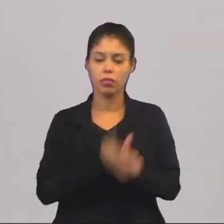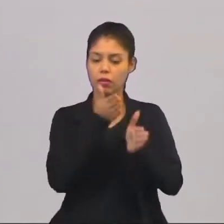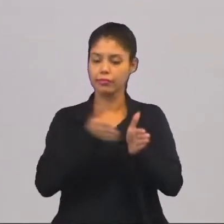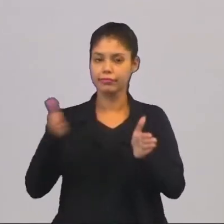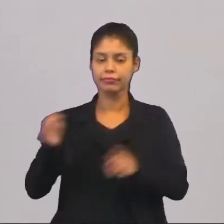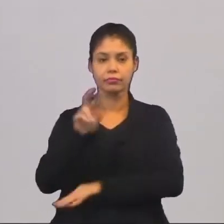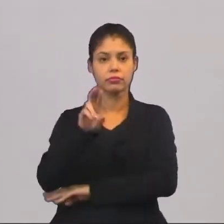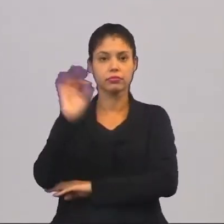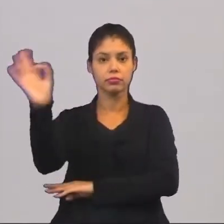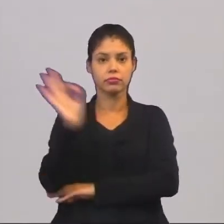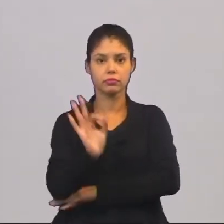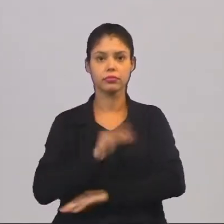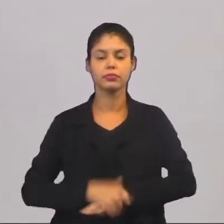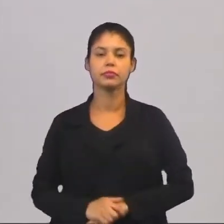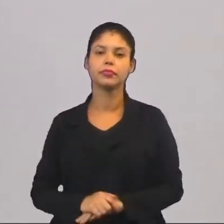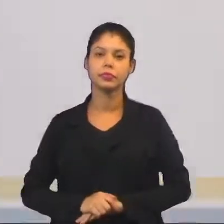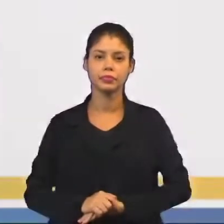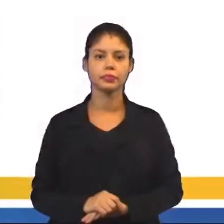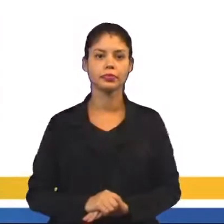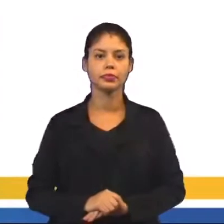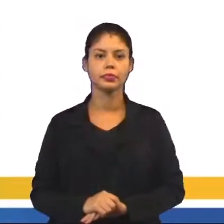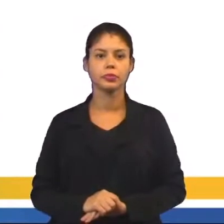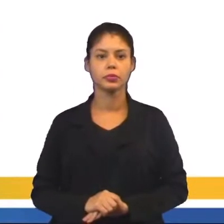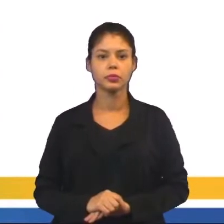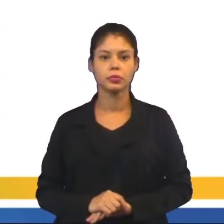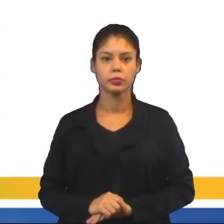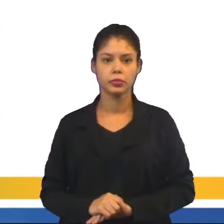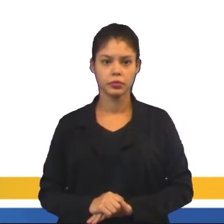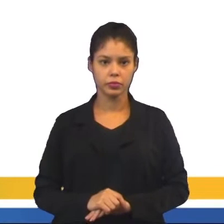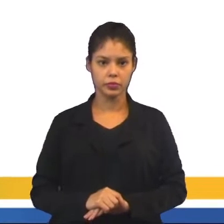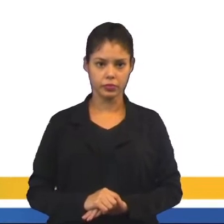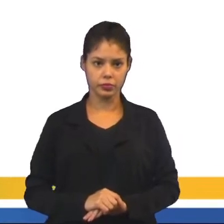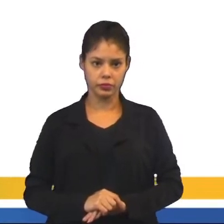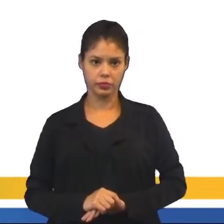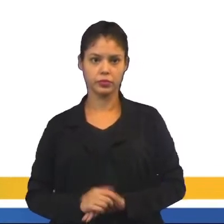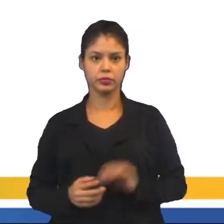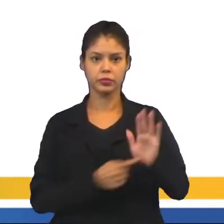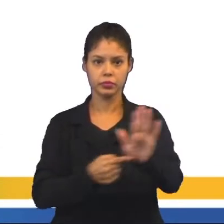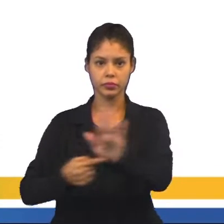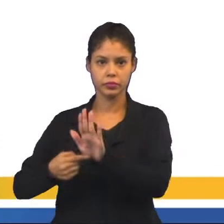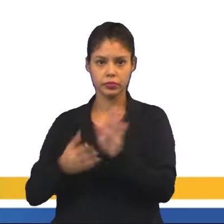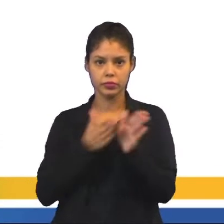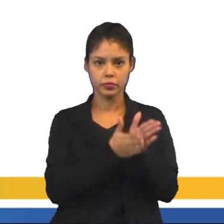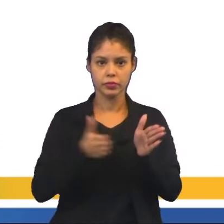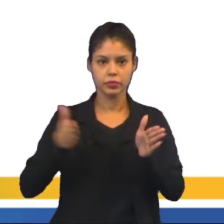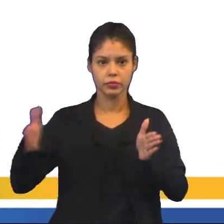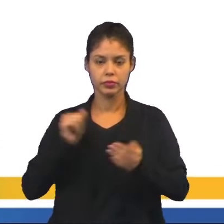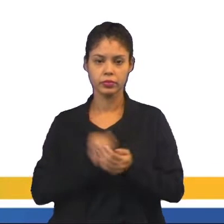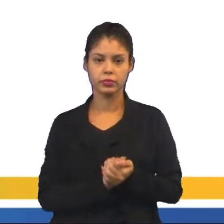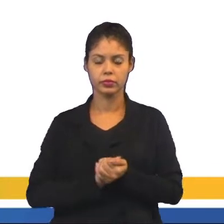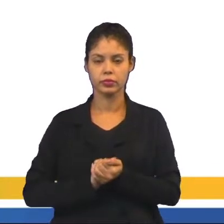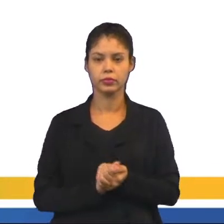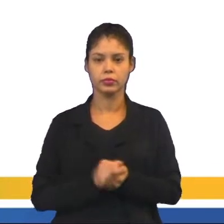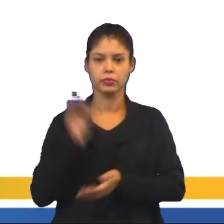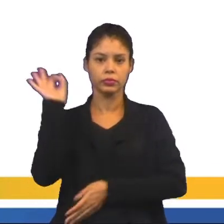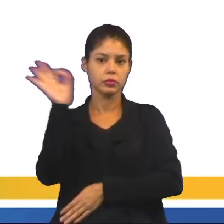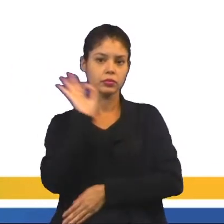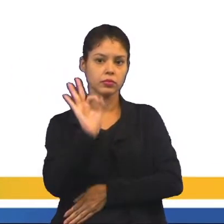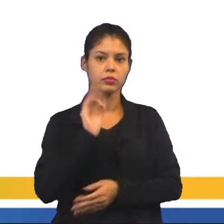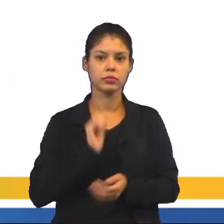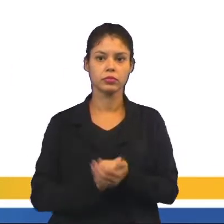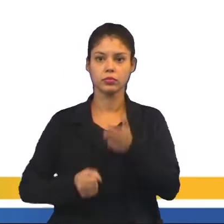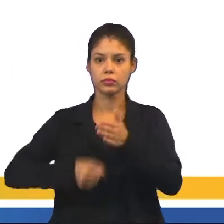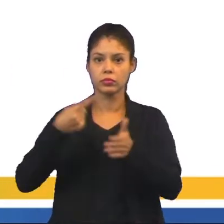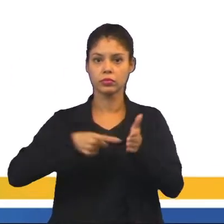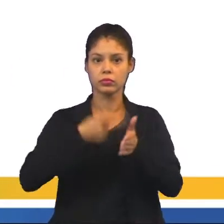frequência relativa. Então vamos lá. Estão olhando aí? Frequência relativa. Ela demonstra a